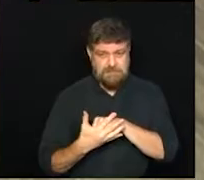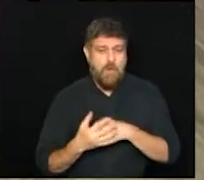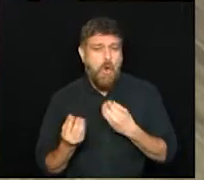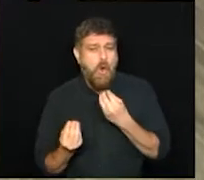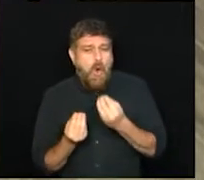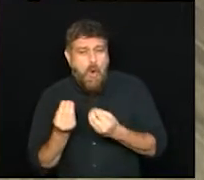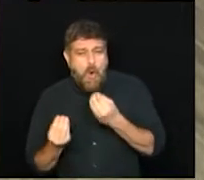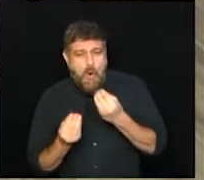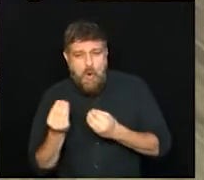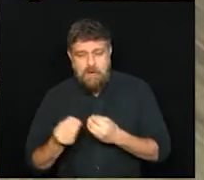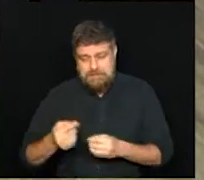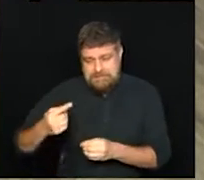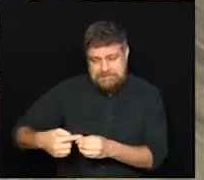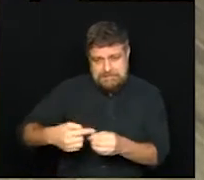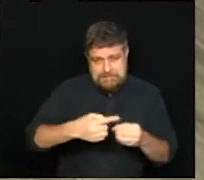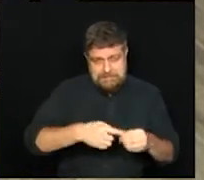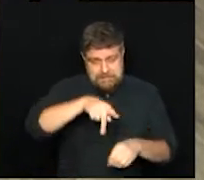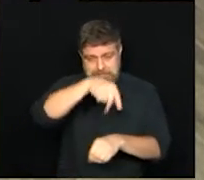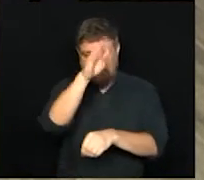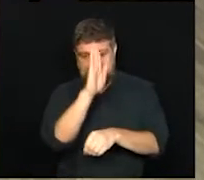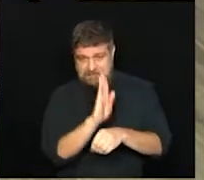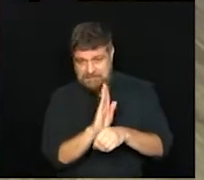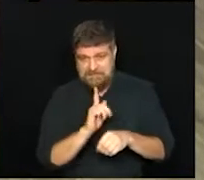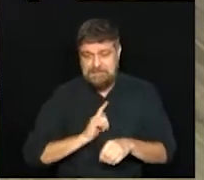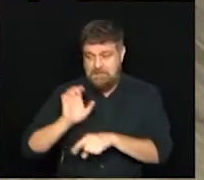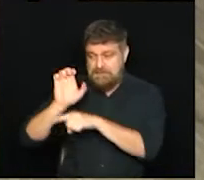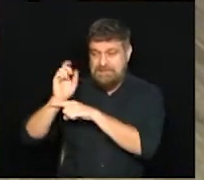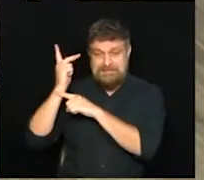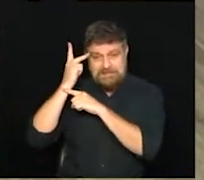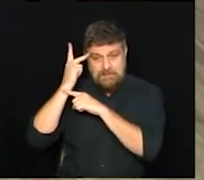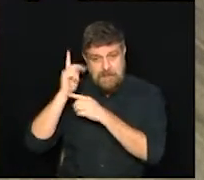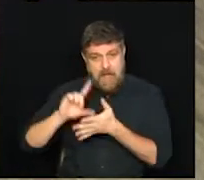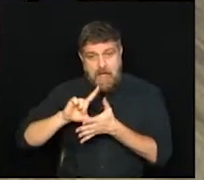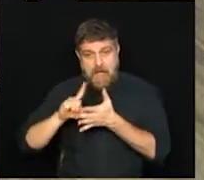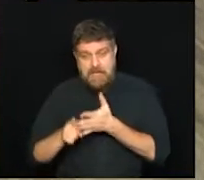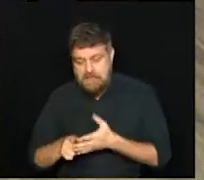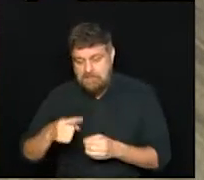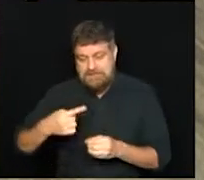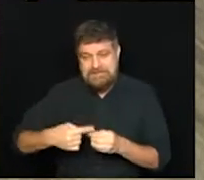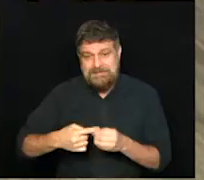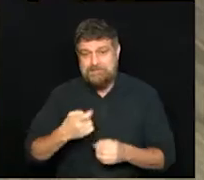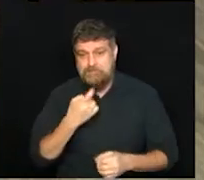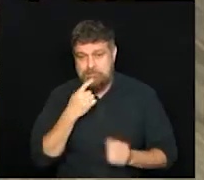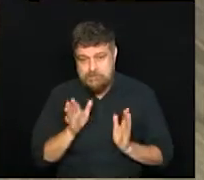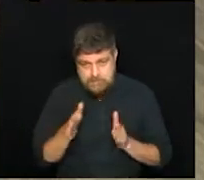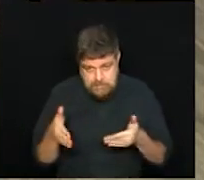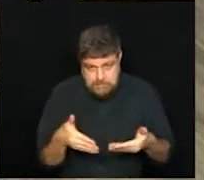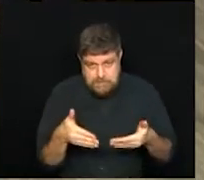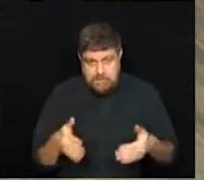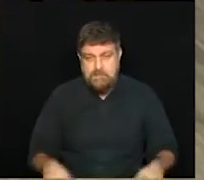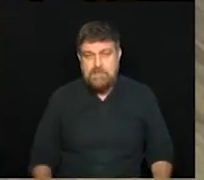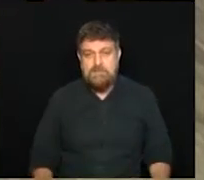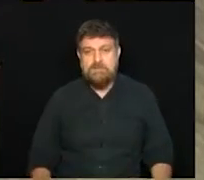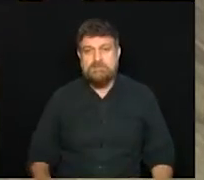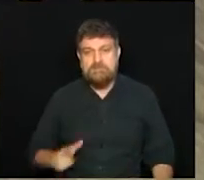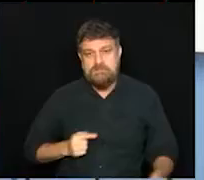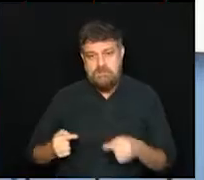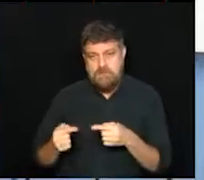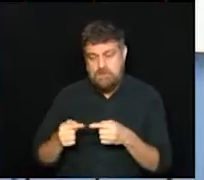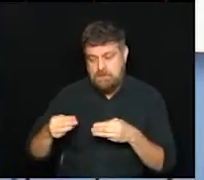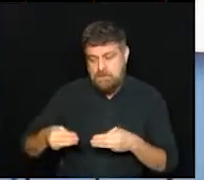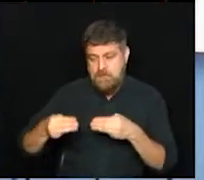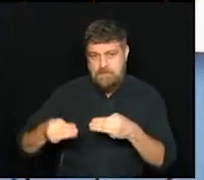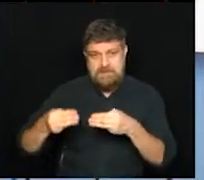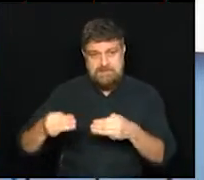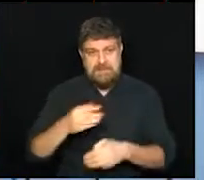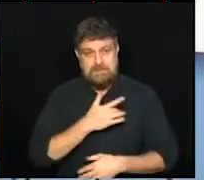está a Covid-19 no nosso país, estado de São Paulo e depois no município de Campinas. E de acordo com o Ministério